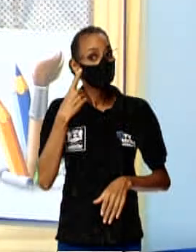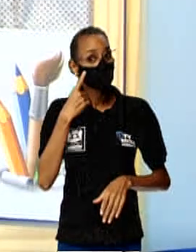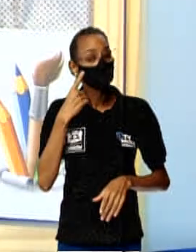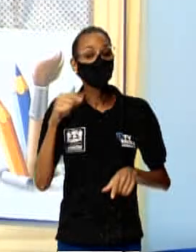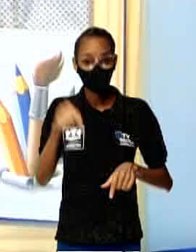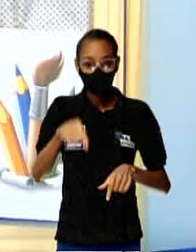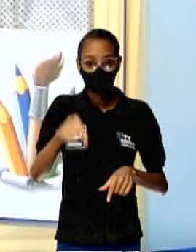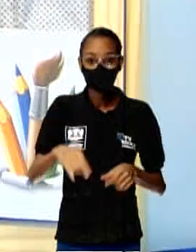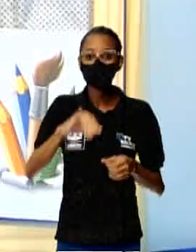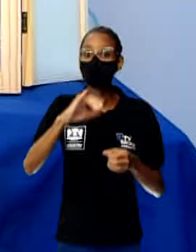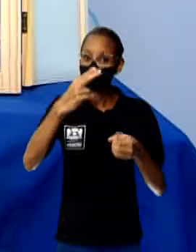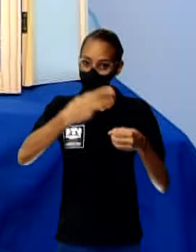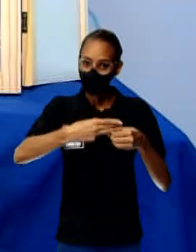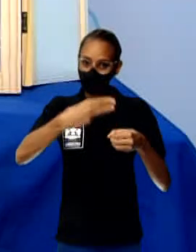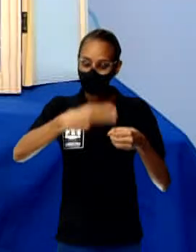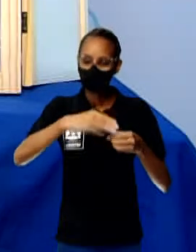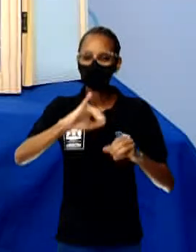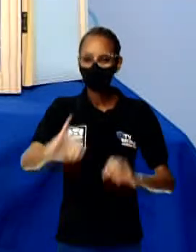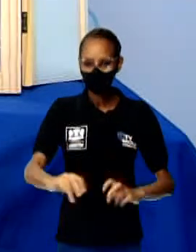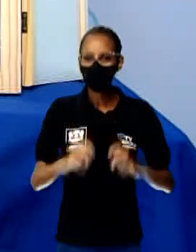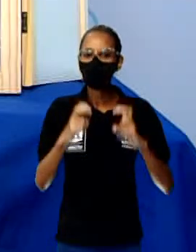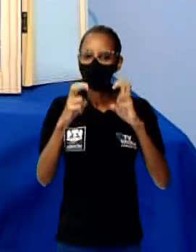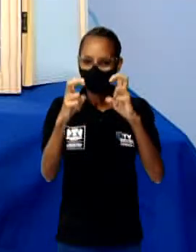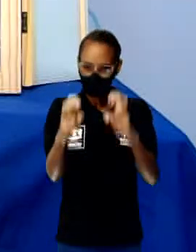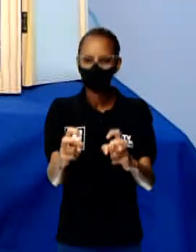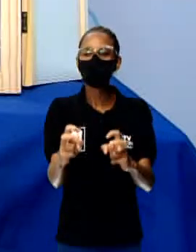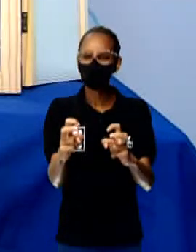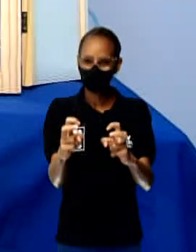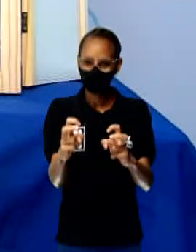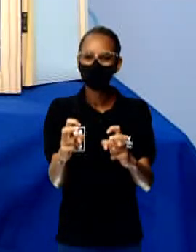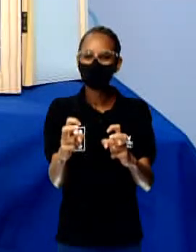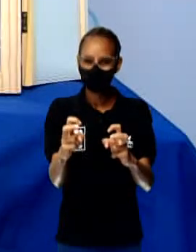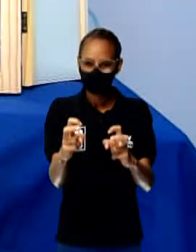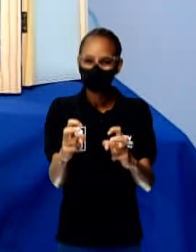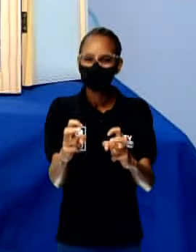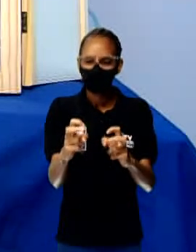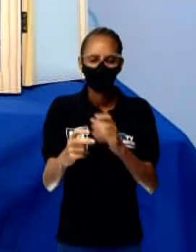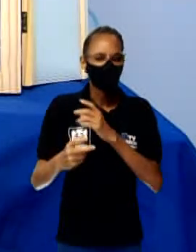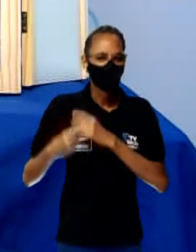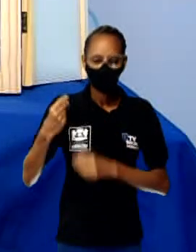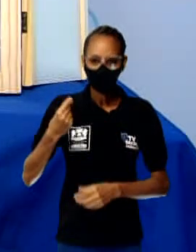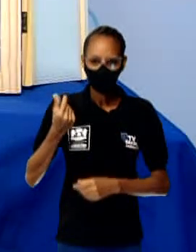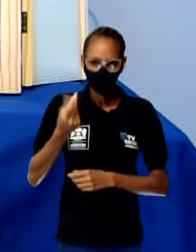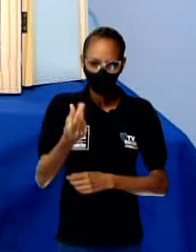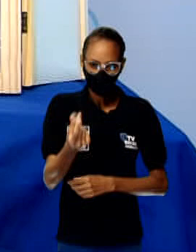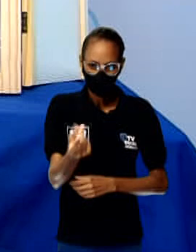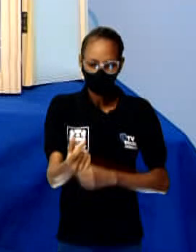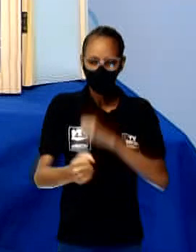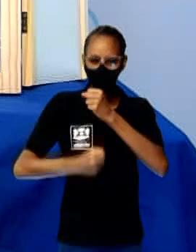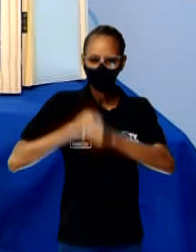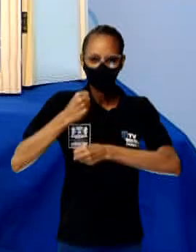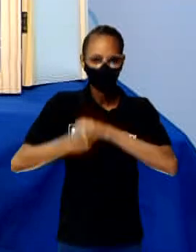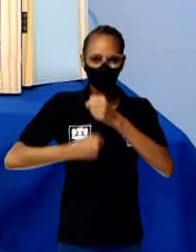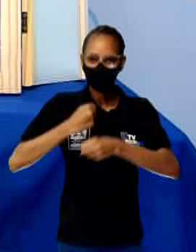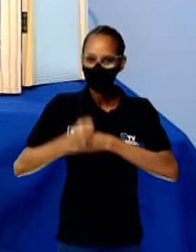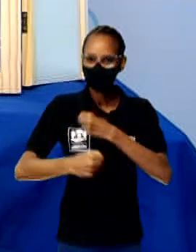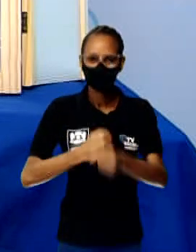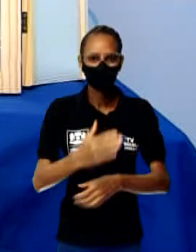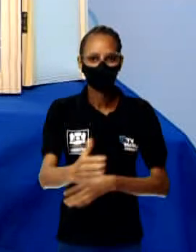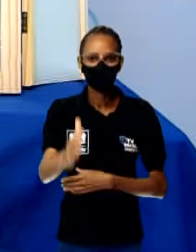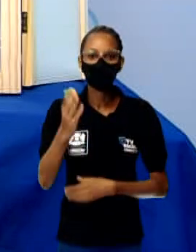nosso município de Jaboatão que fizeram e que fazem parte marcando os orações vamos e vem